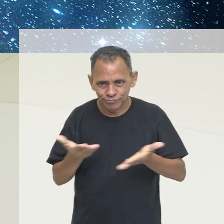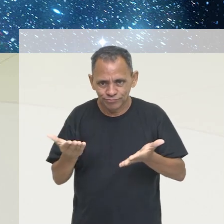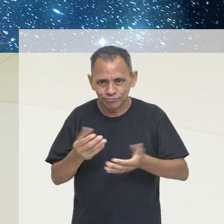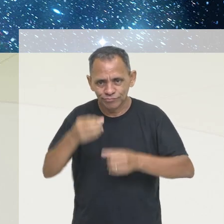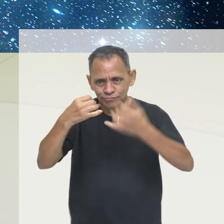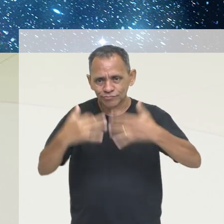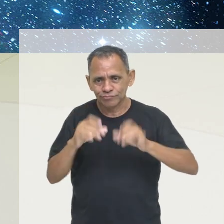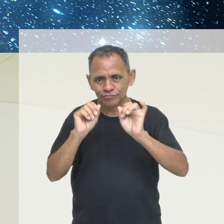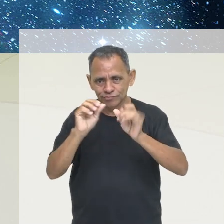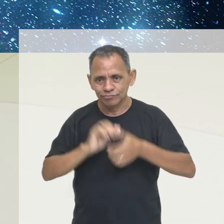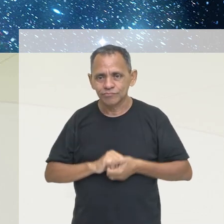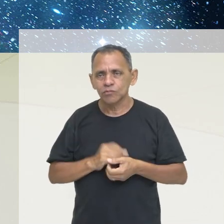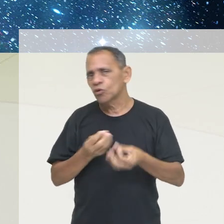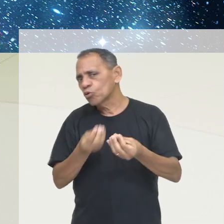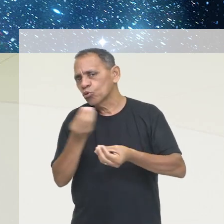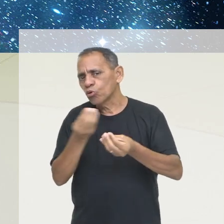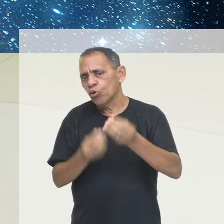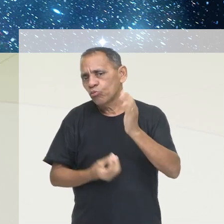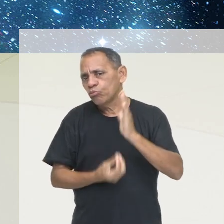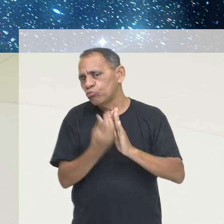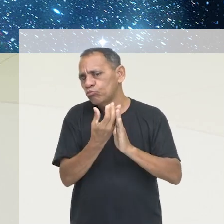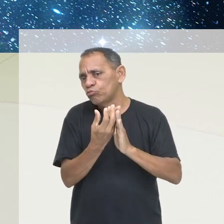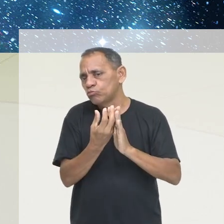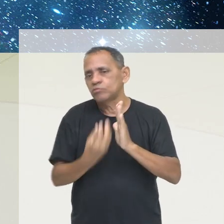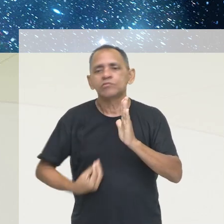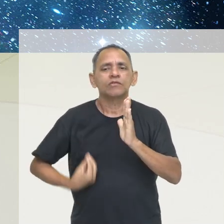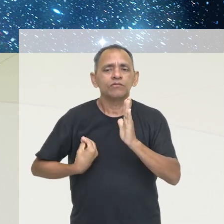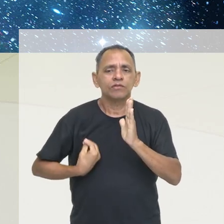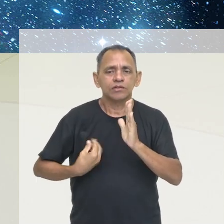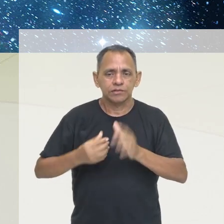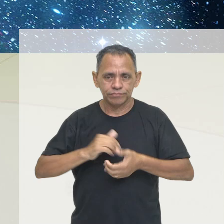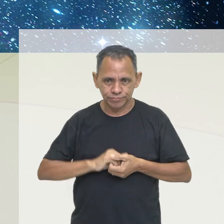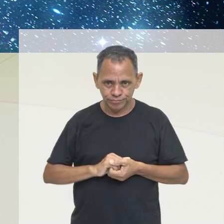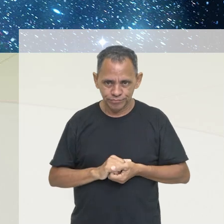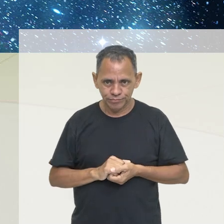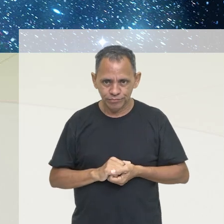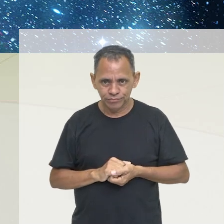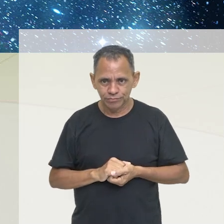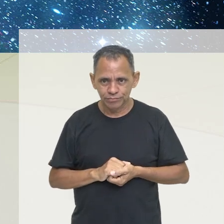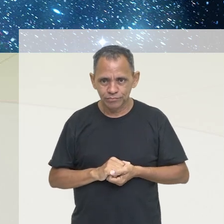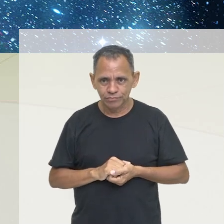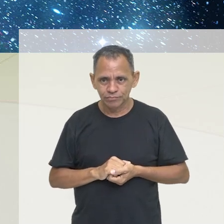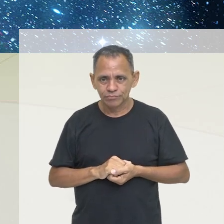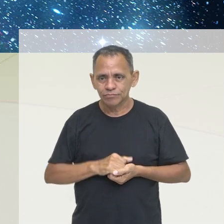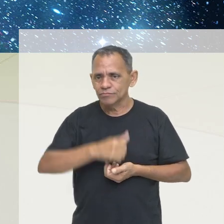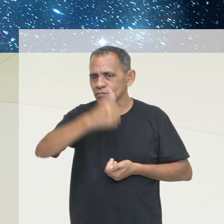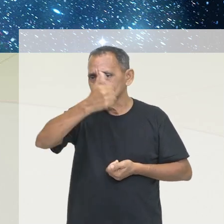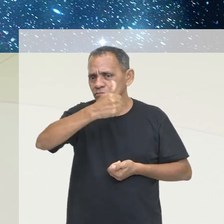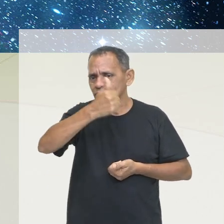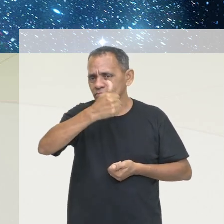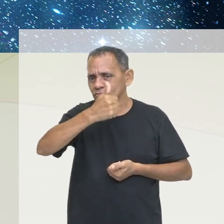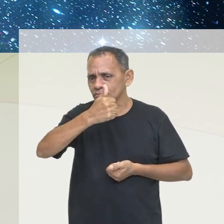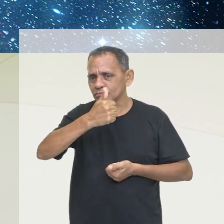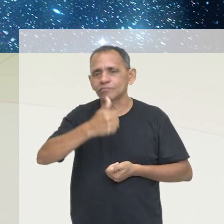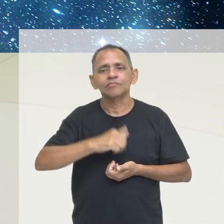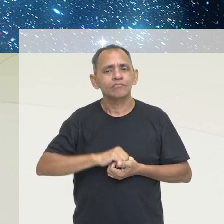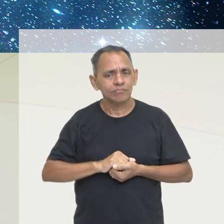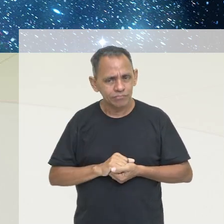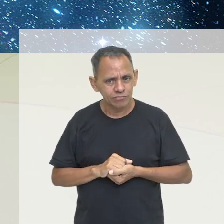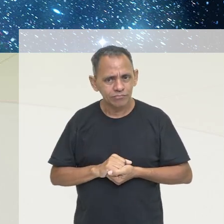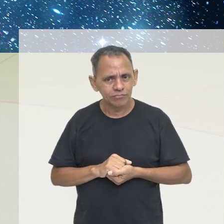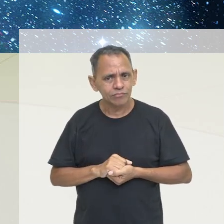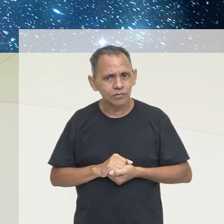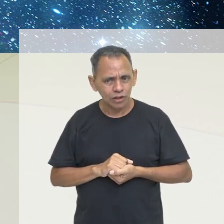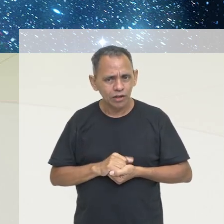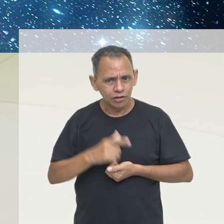explicar como teria surgido a vida. E uma das melhores teorias que temos hoje para